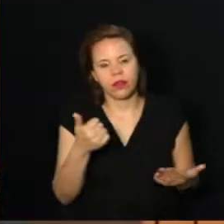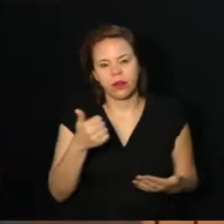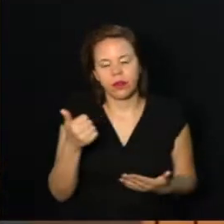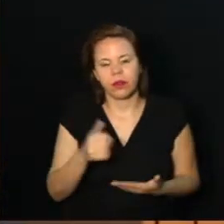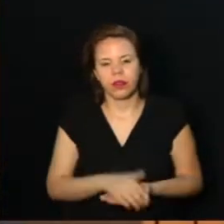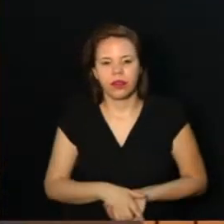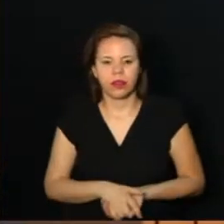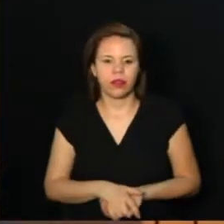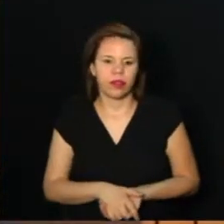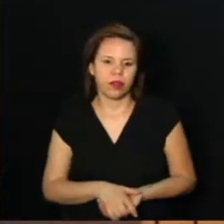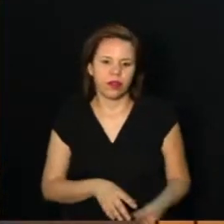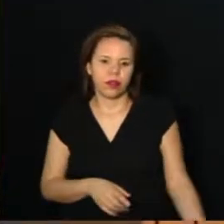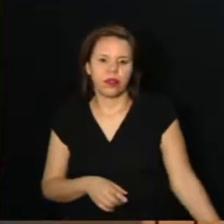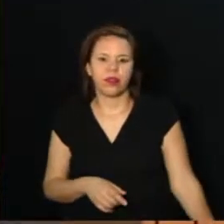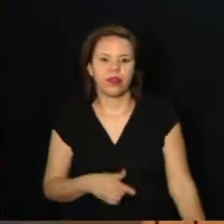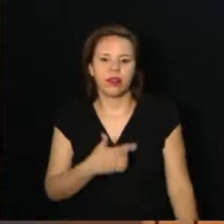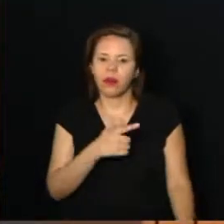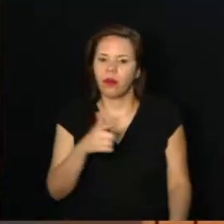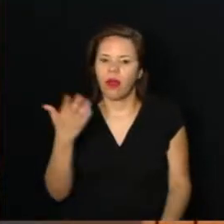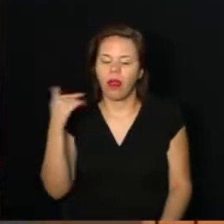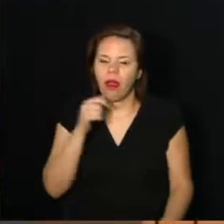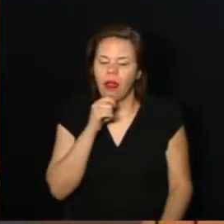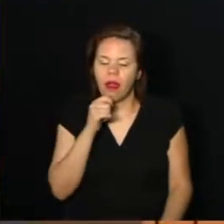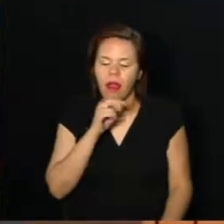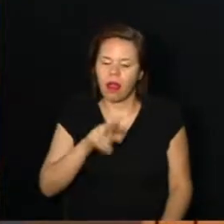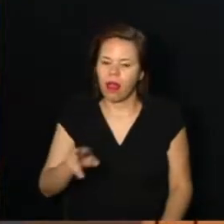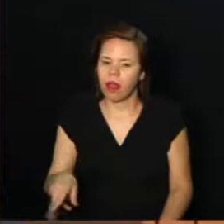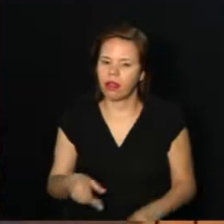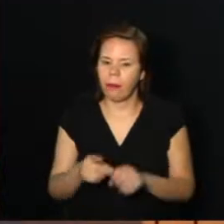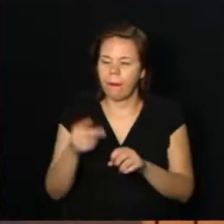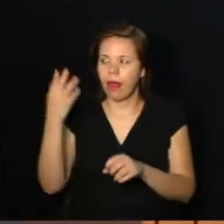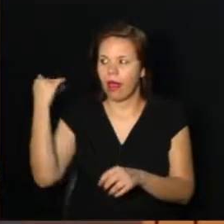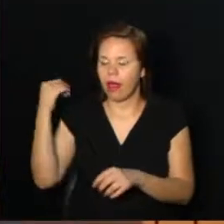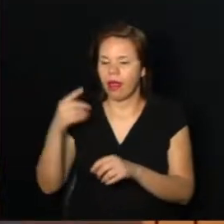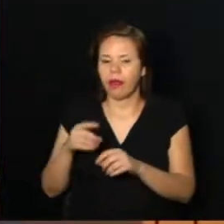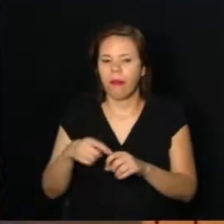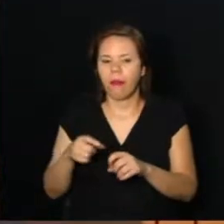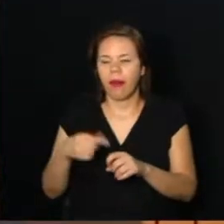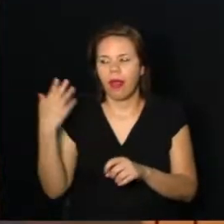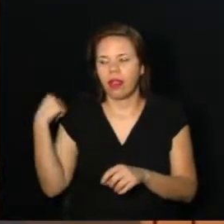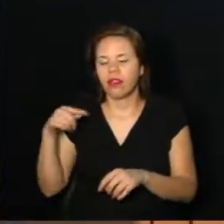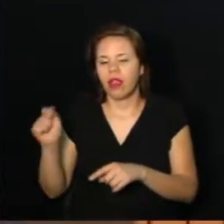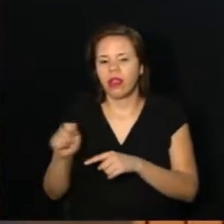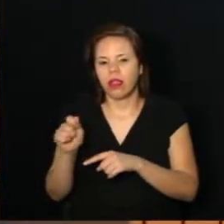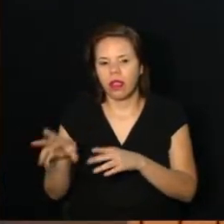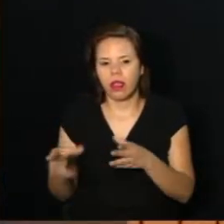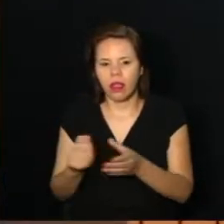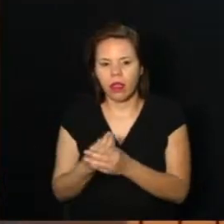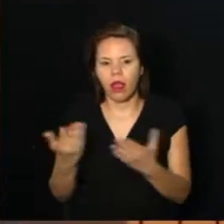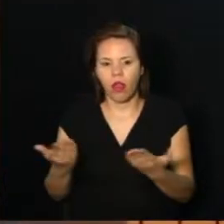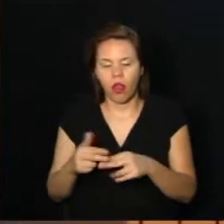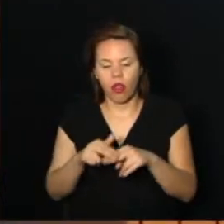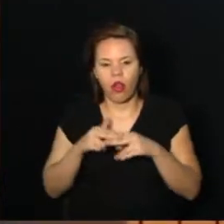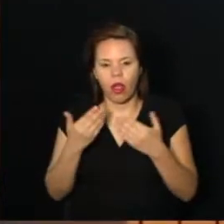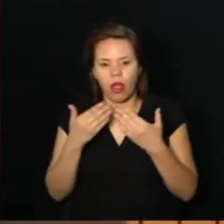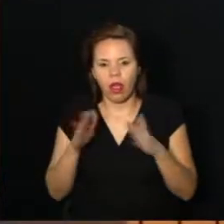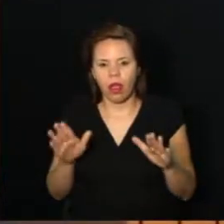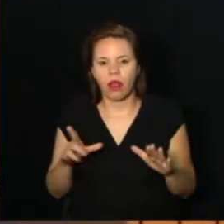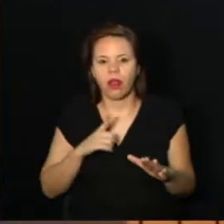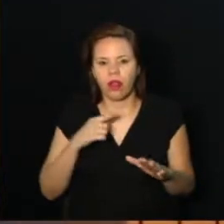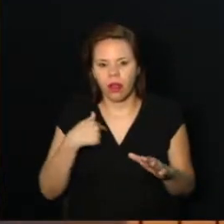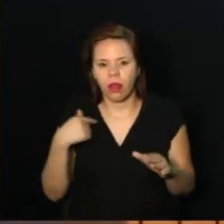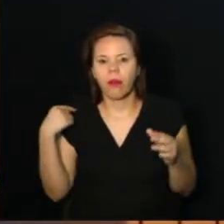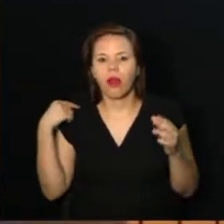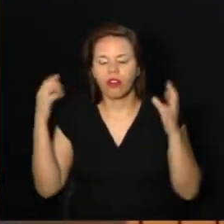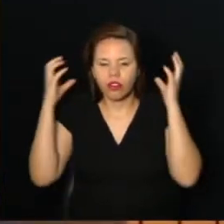primeira não médica a compor essa associação e hoje, por conta dela, que abriu esse caminho, eu posso, enquanto